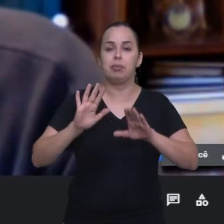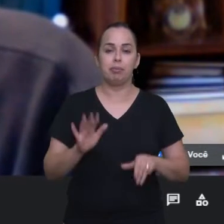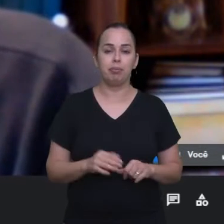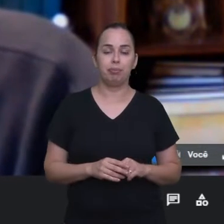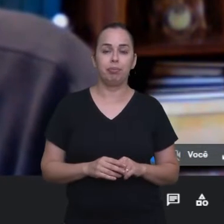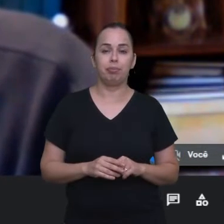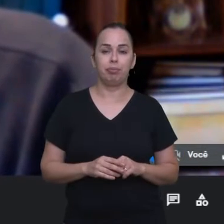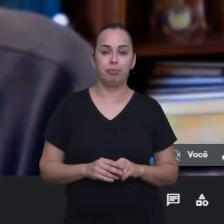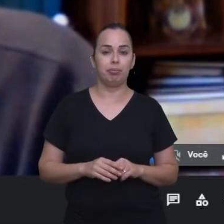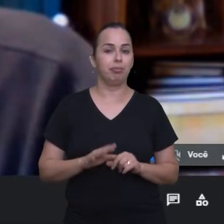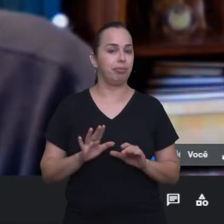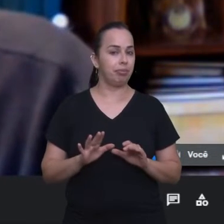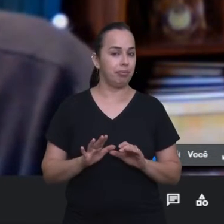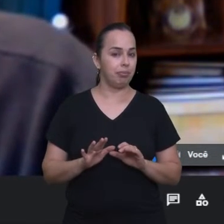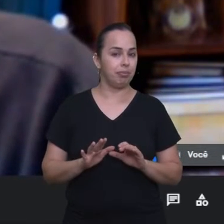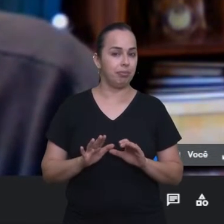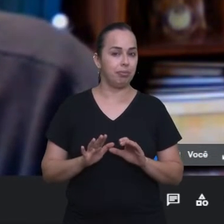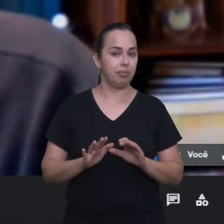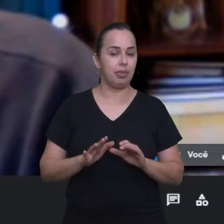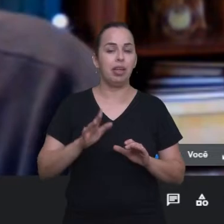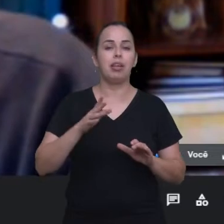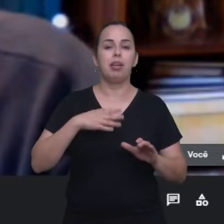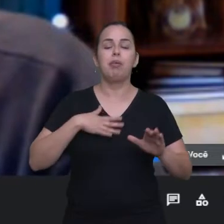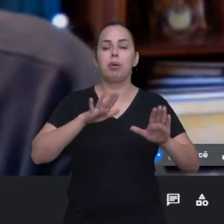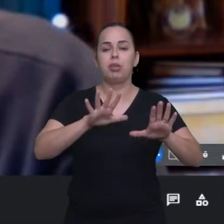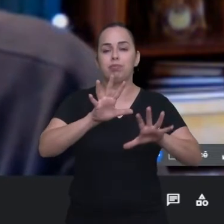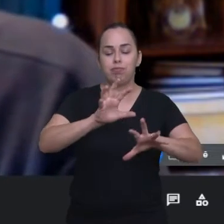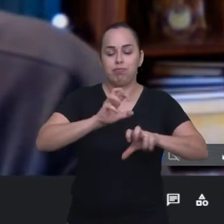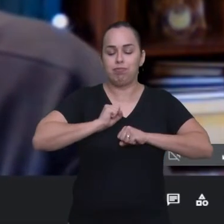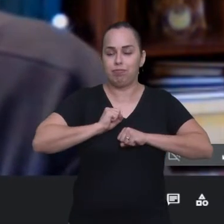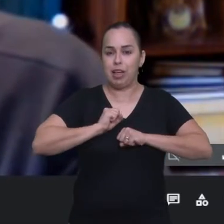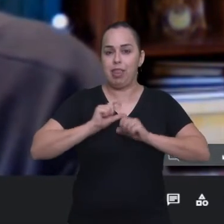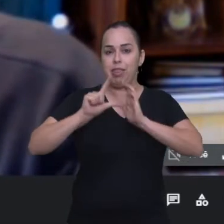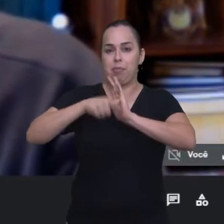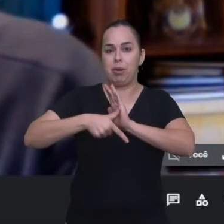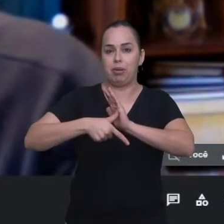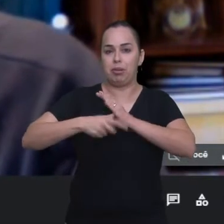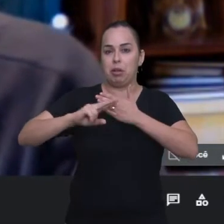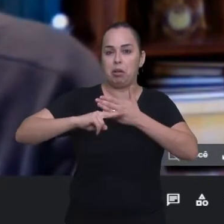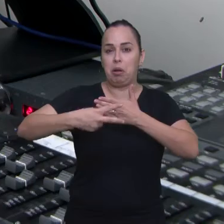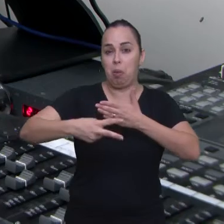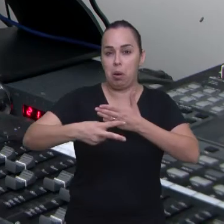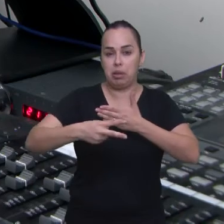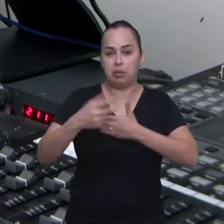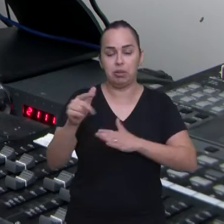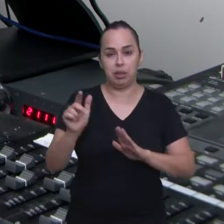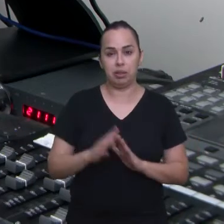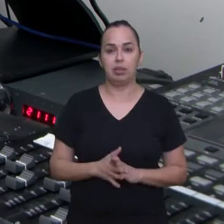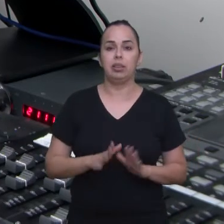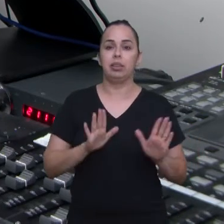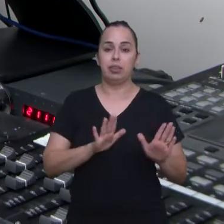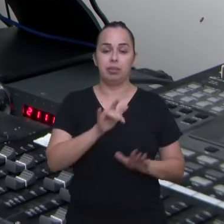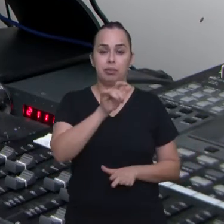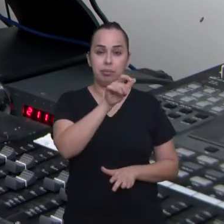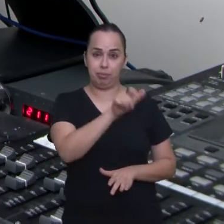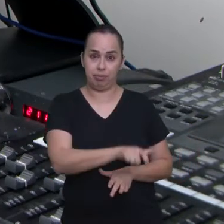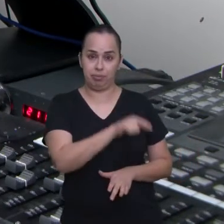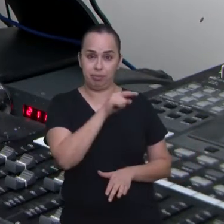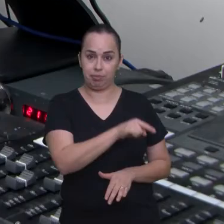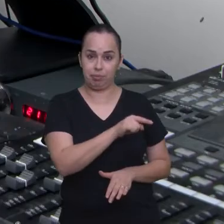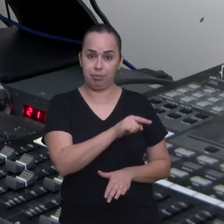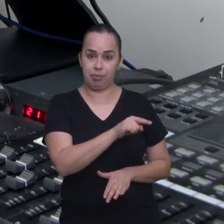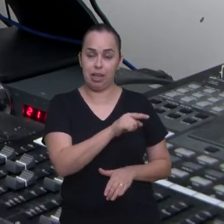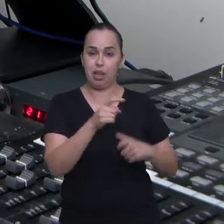grande. Então, muito grande será o número de indivíduos que apresentarão sequelas pós-Covid. Para o doutor e professor